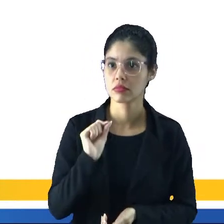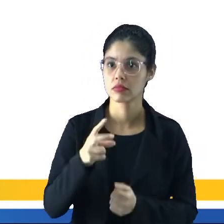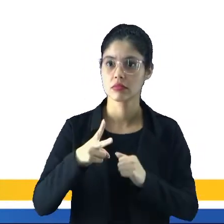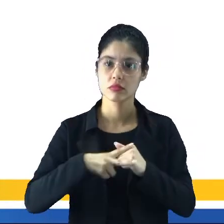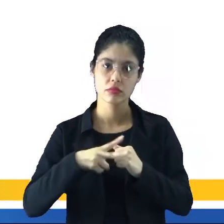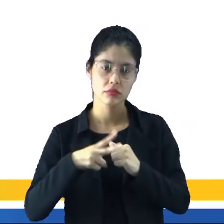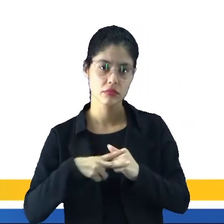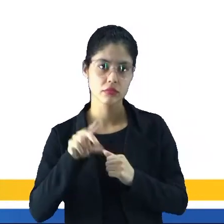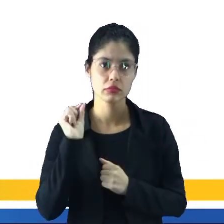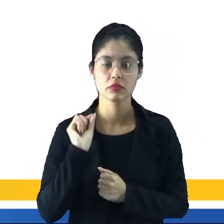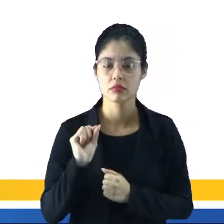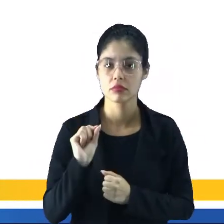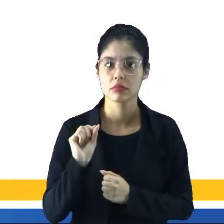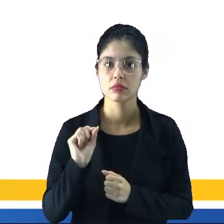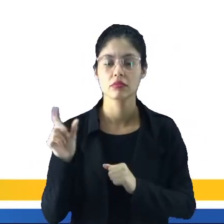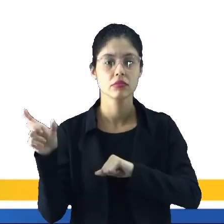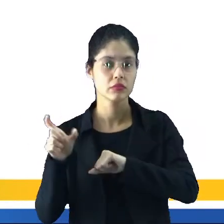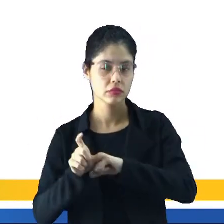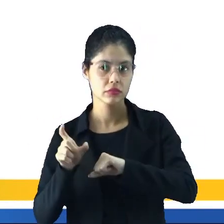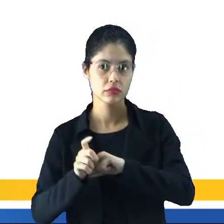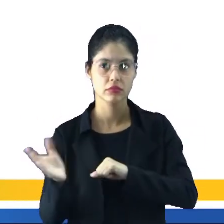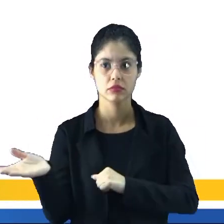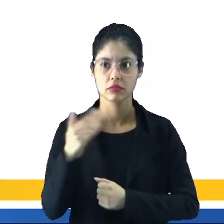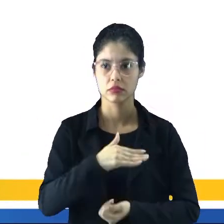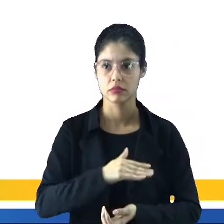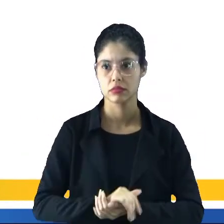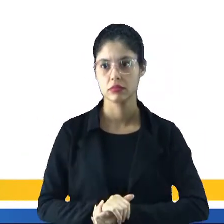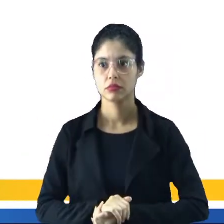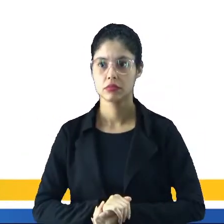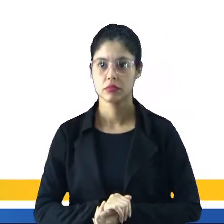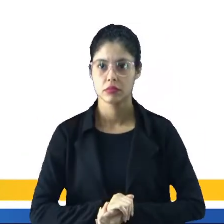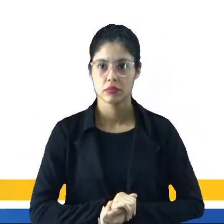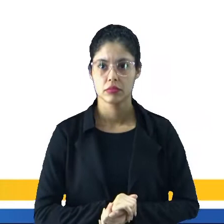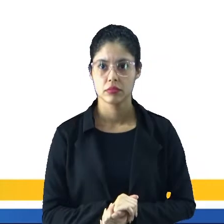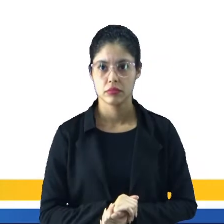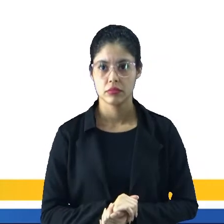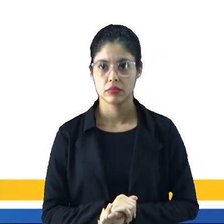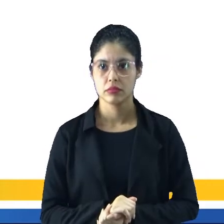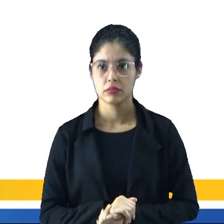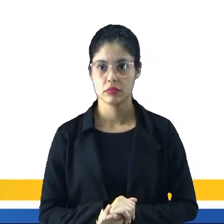é verbo, o que é substantivo. Vamos lá?